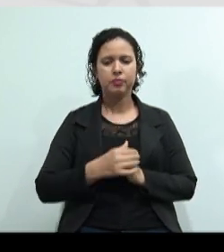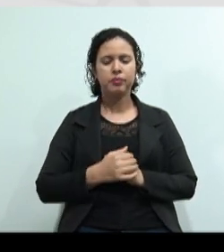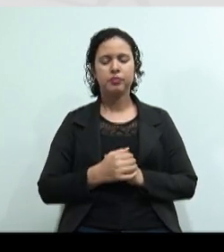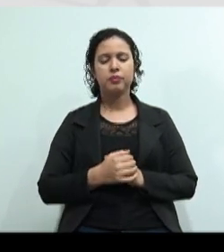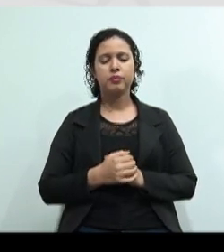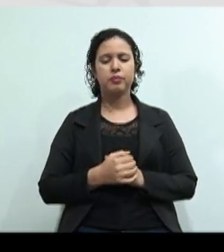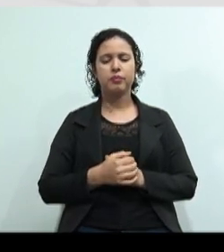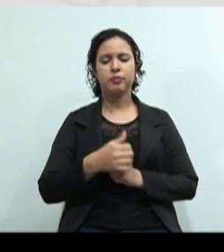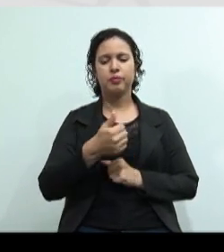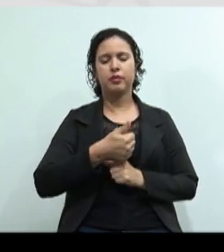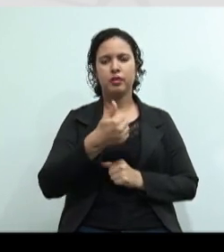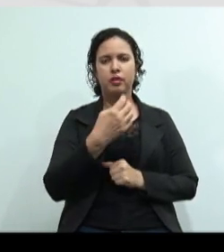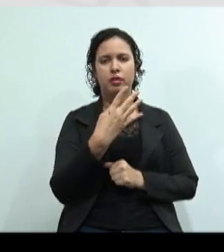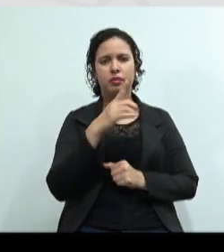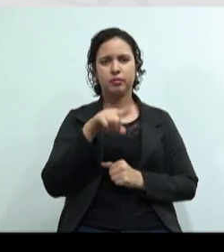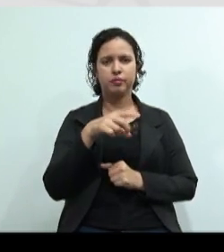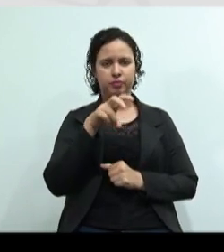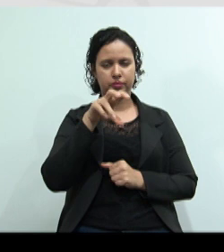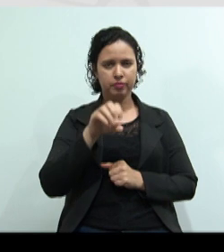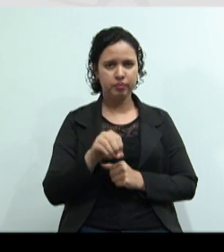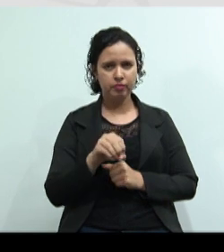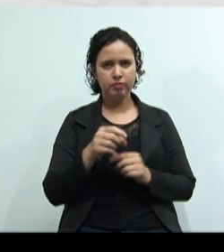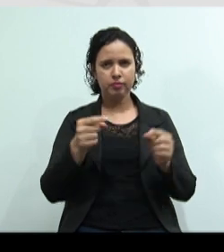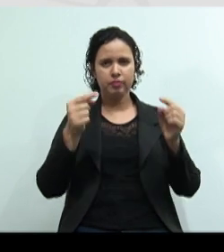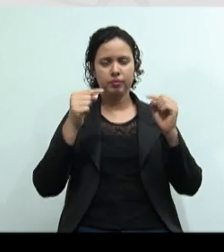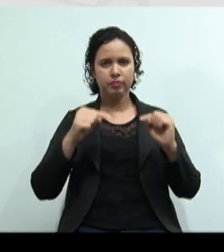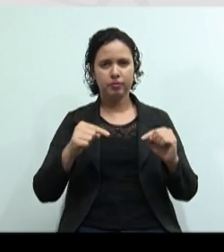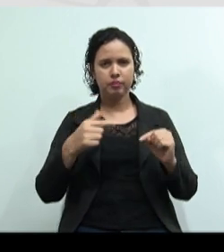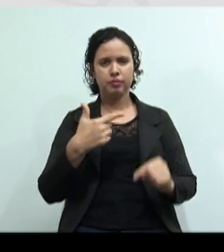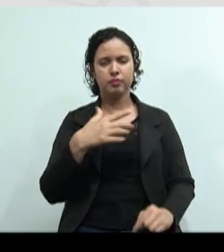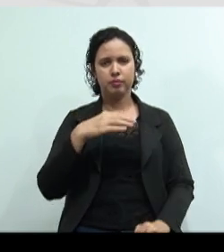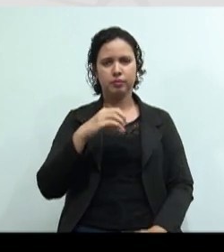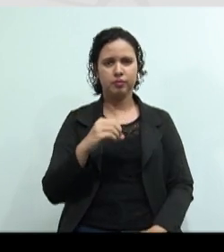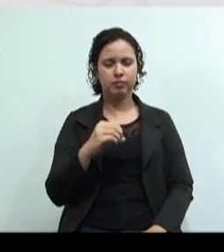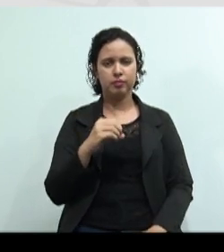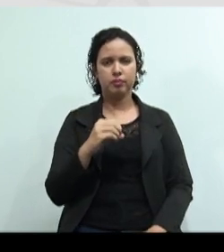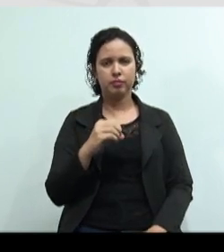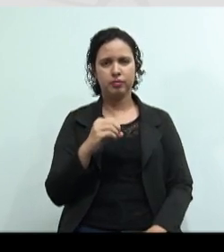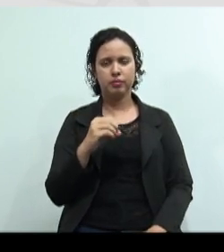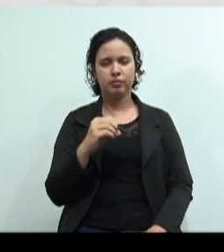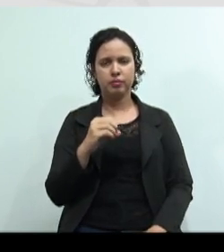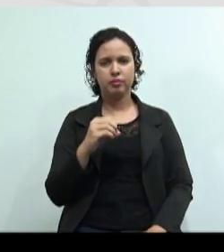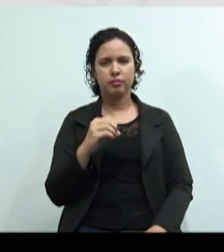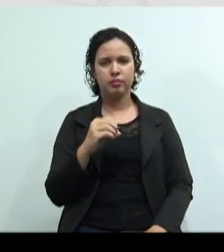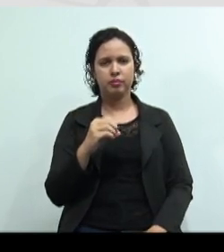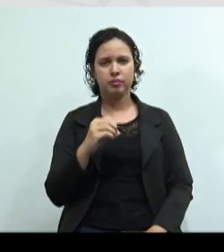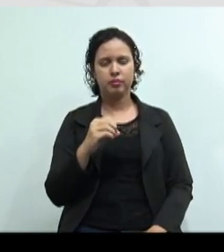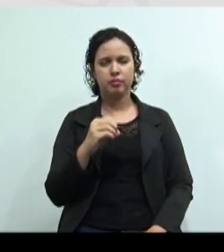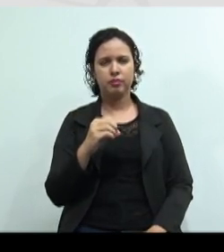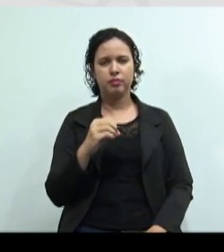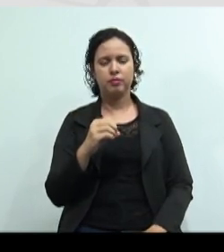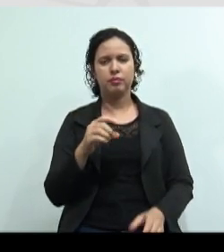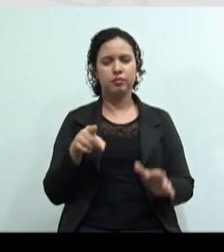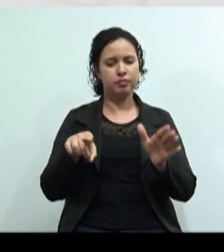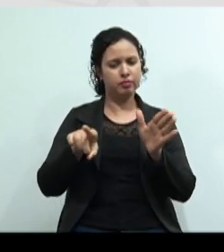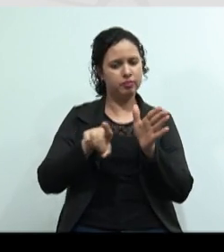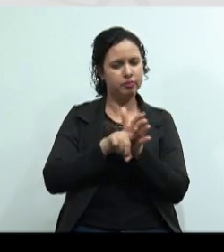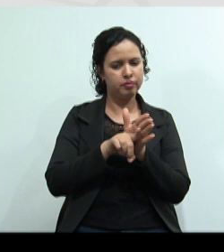de R$4,50 eu baixei só quanto? Só 20. Sobrou quanto? 30 menos 20,